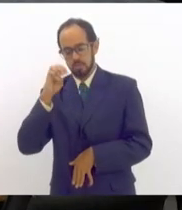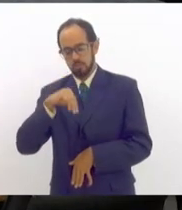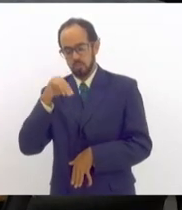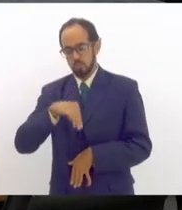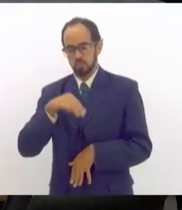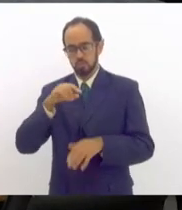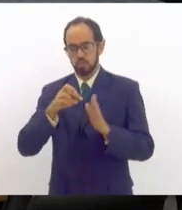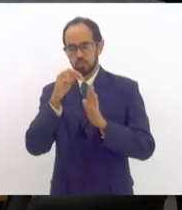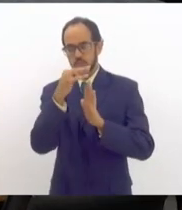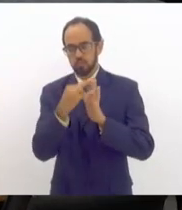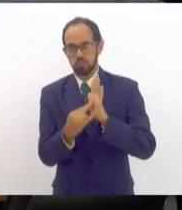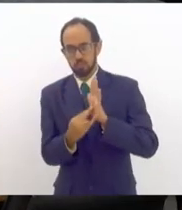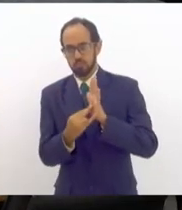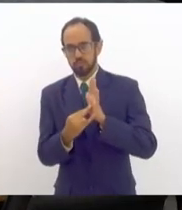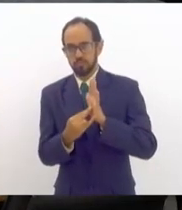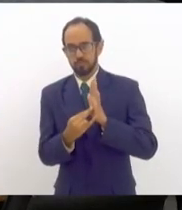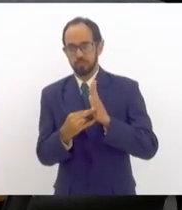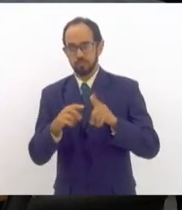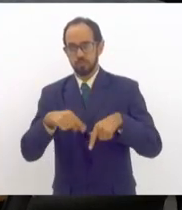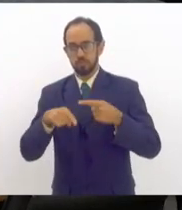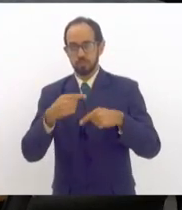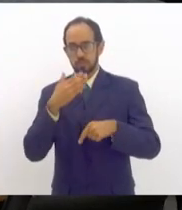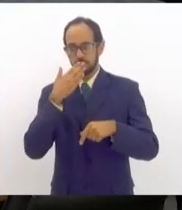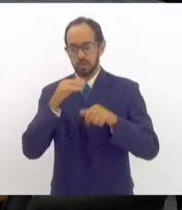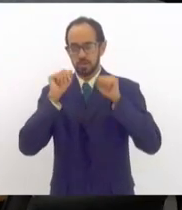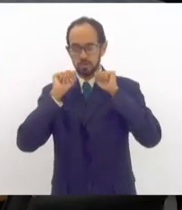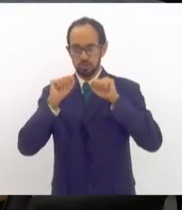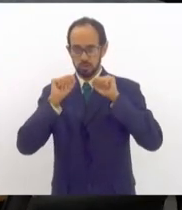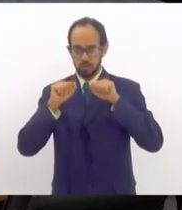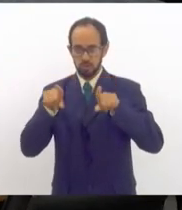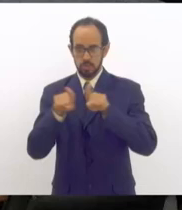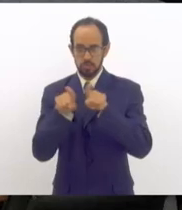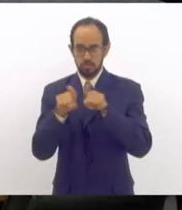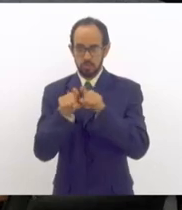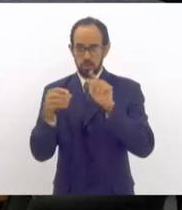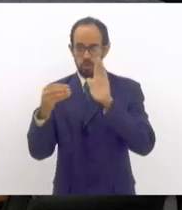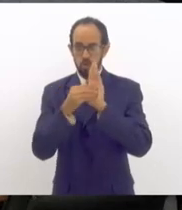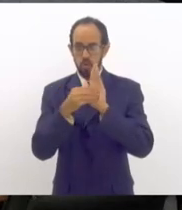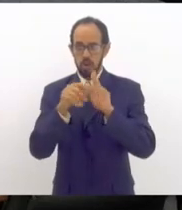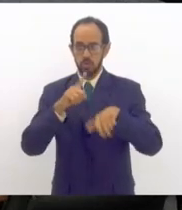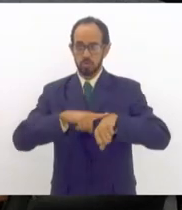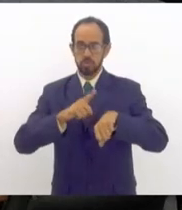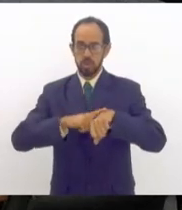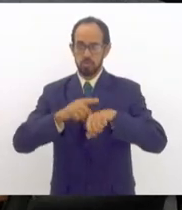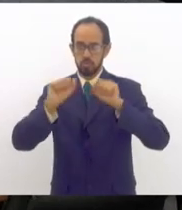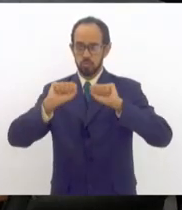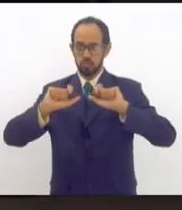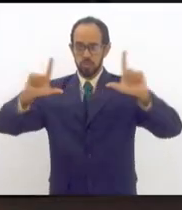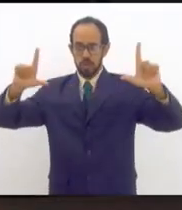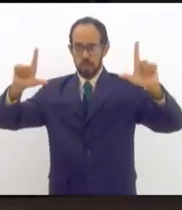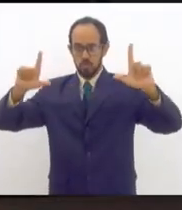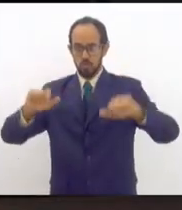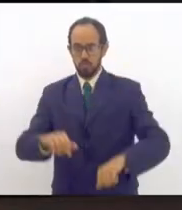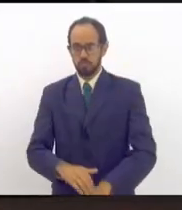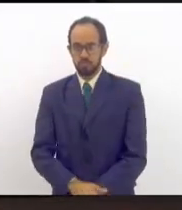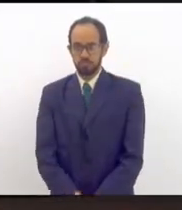e aí eu peço também aí assessoria para colocar o tempo no painel